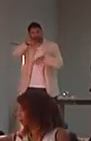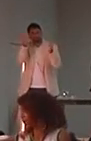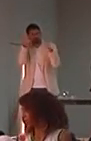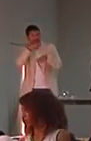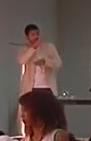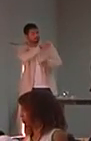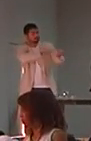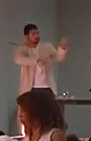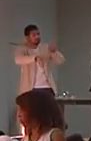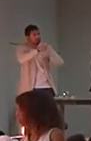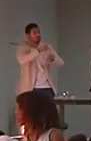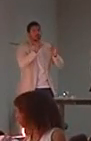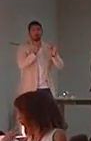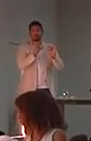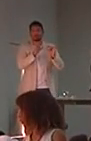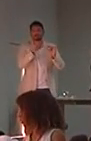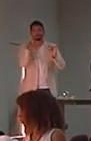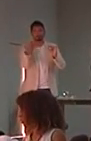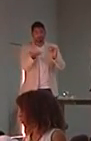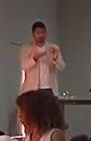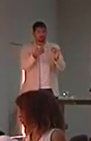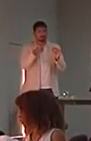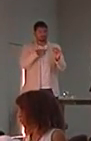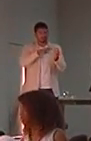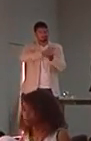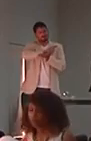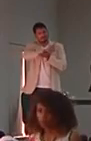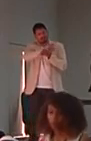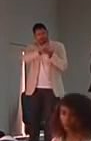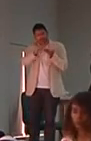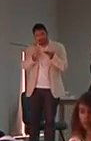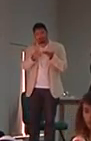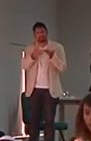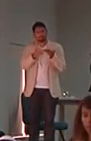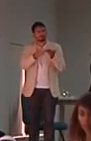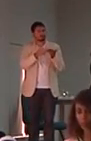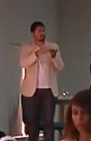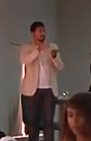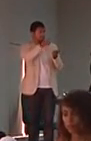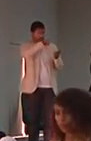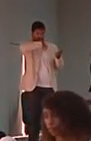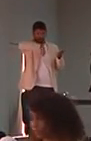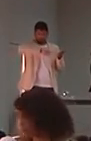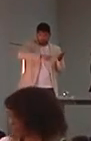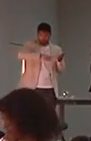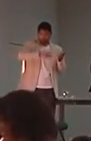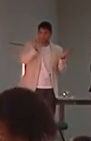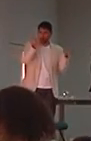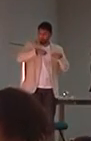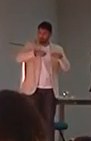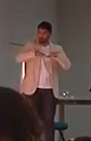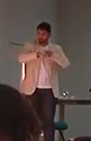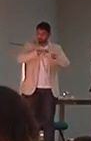observar as várias frentes dos quais nós vamos formar